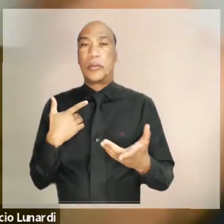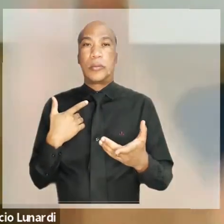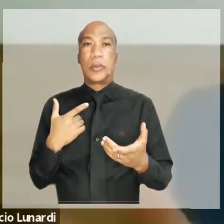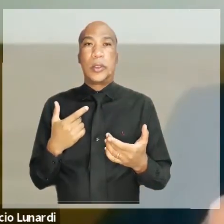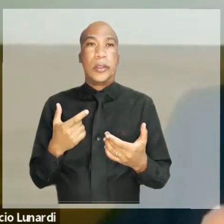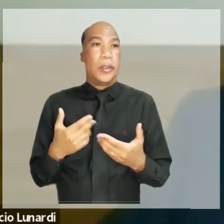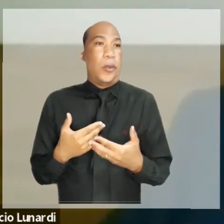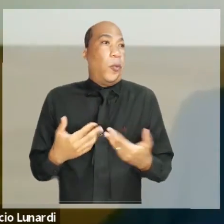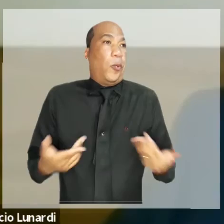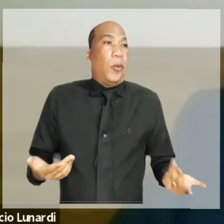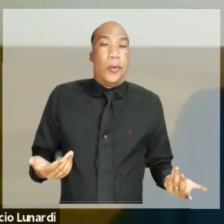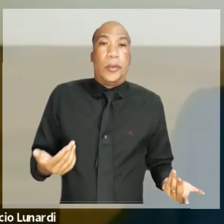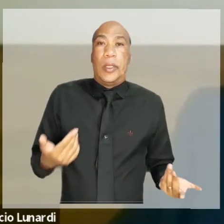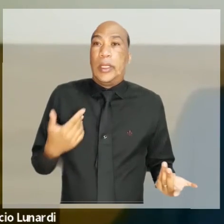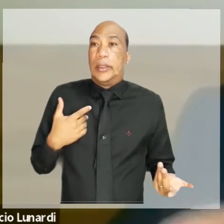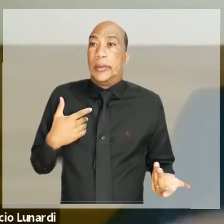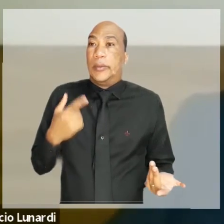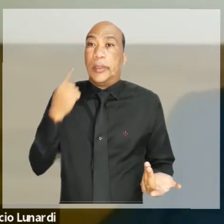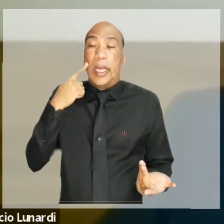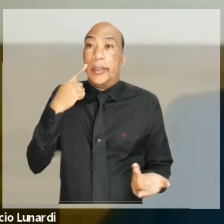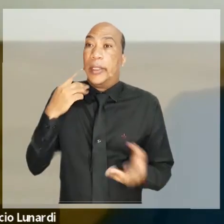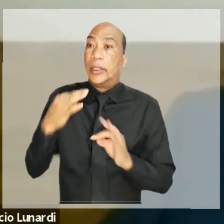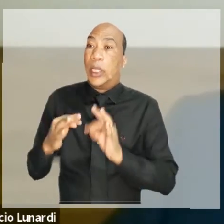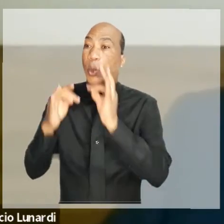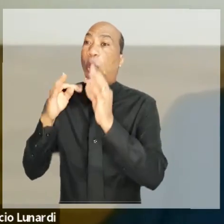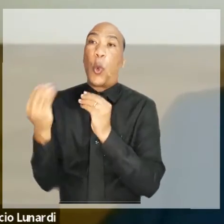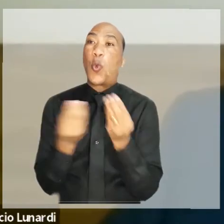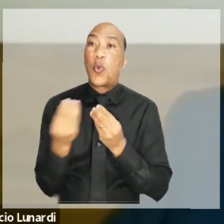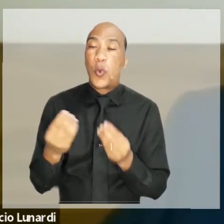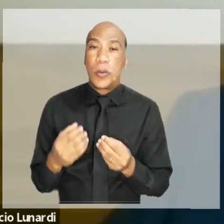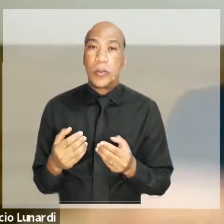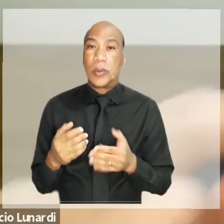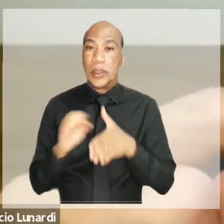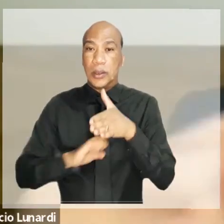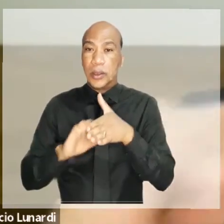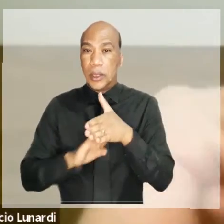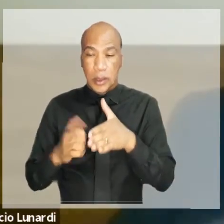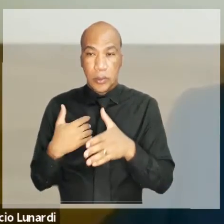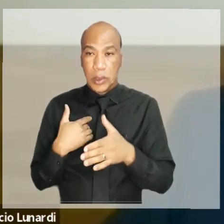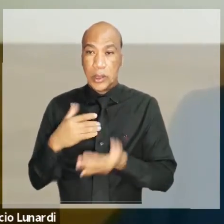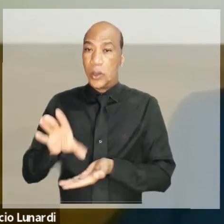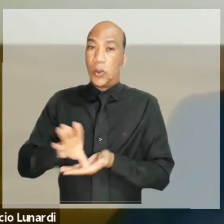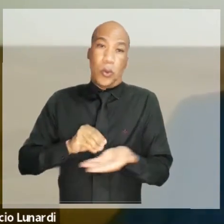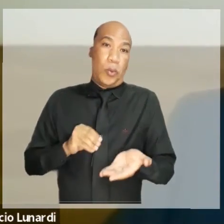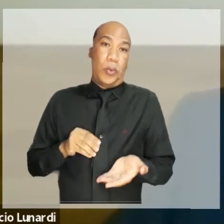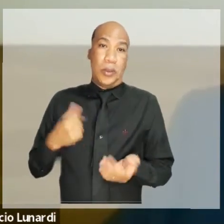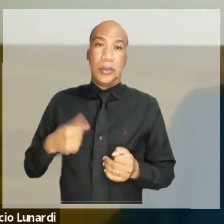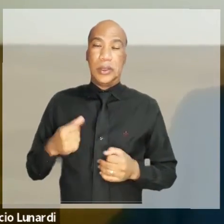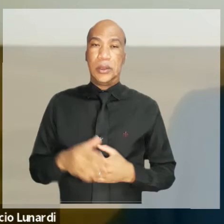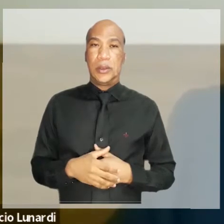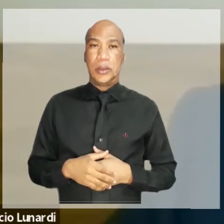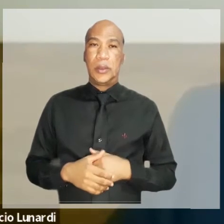Mas a pergunta que eu faço, assim, o poder público, especialmente o poder judiciário, também pode contribuir para o